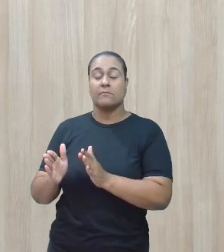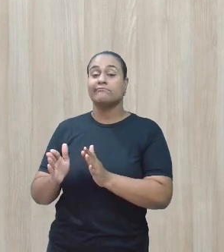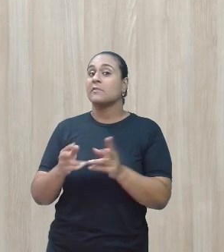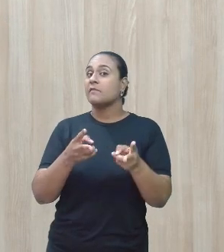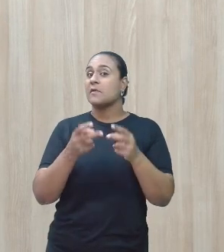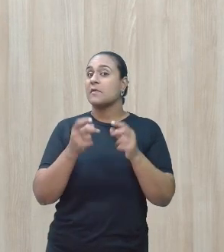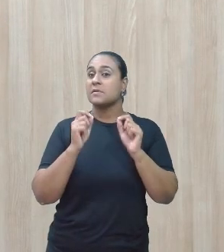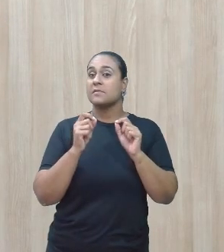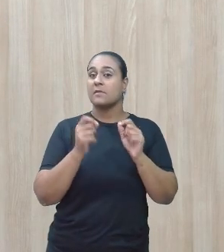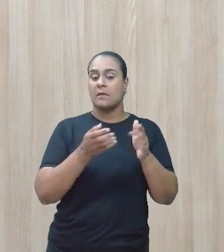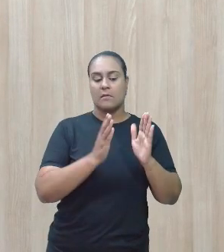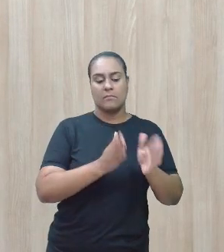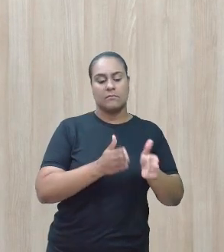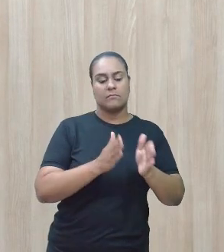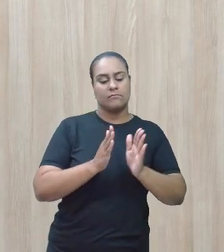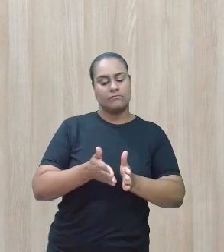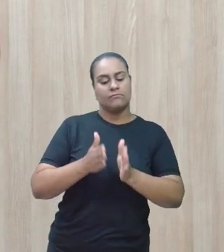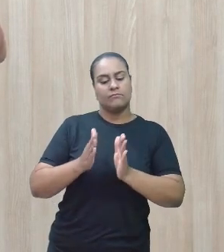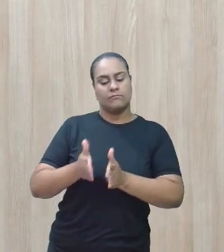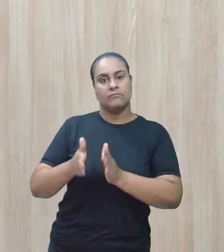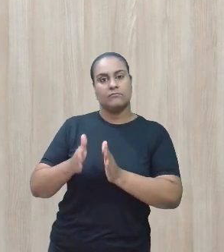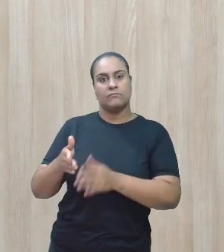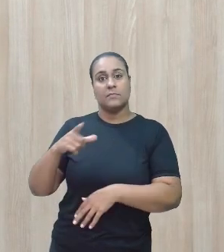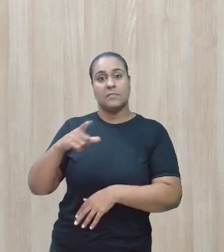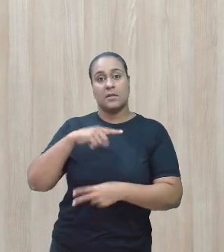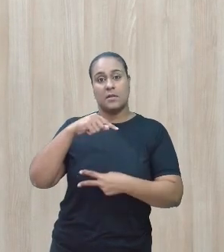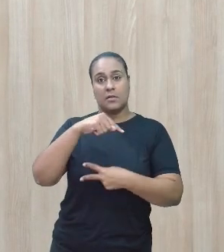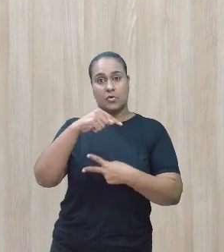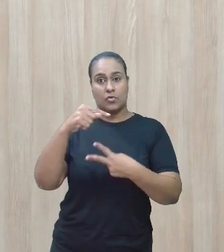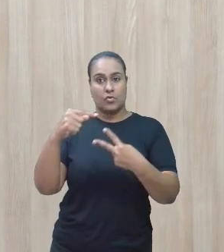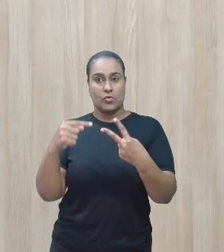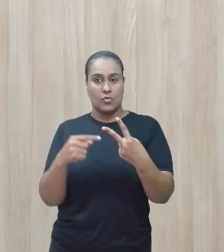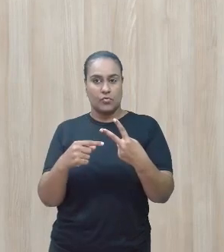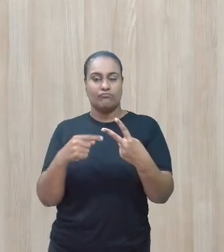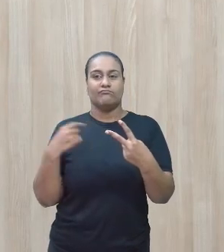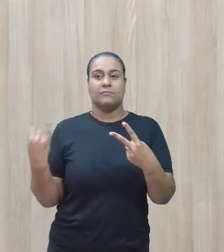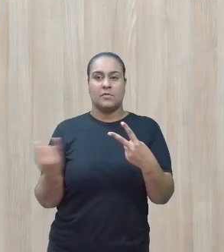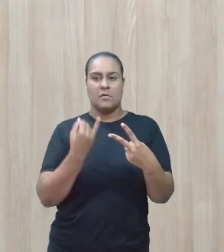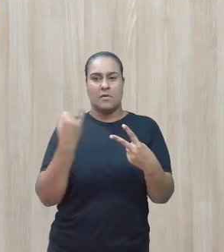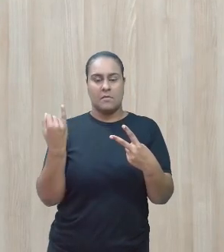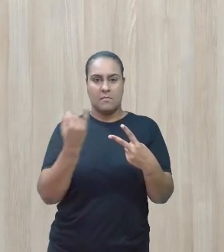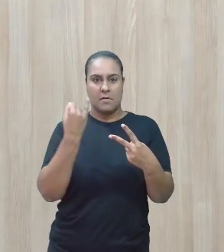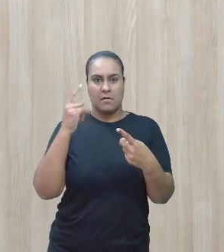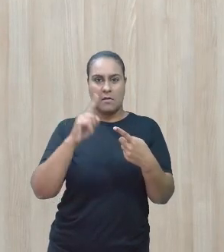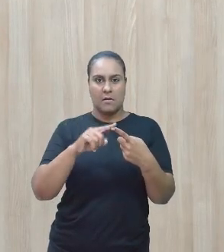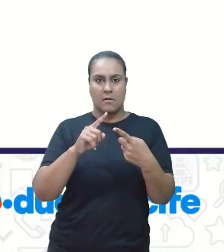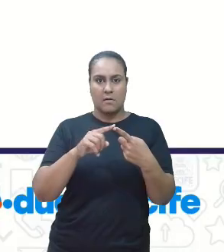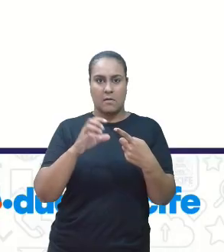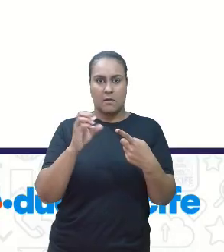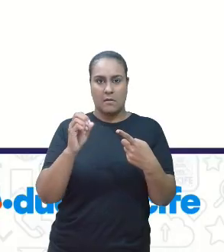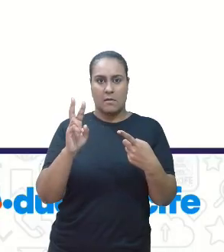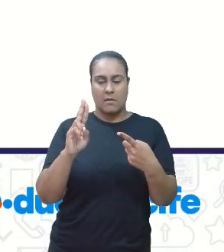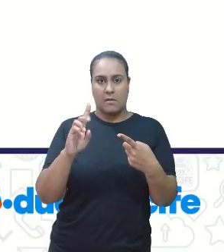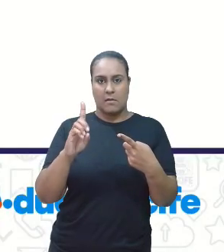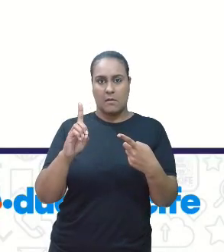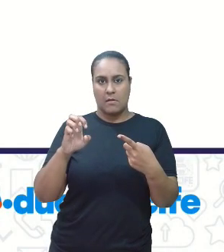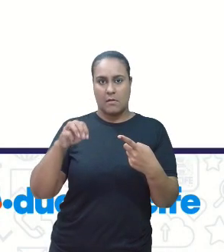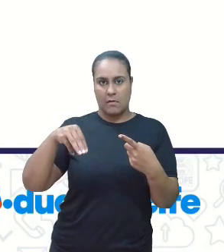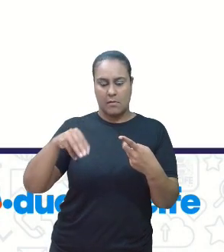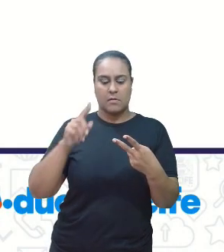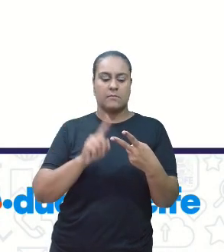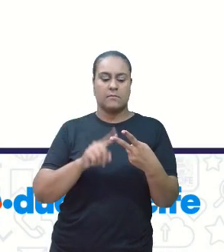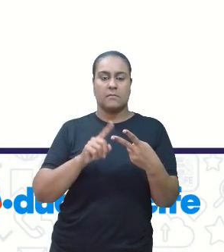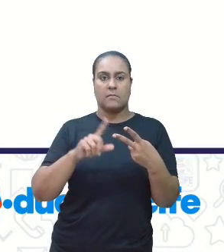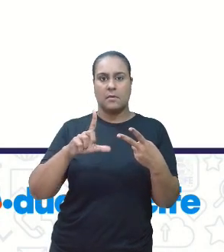perceber que as sequências, elas têm dois elementos que são fundamentais para a gente estudar, que é a ideia de ordem e